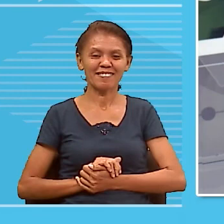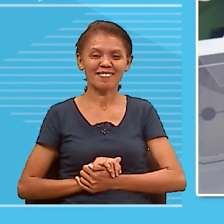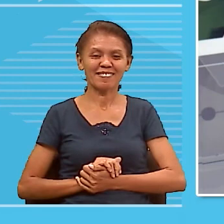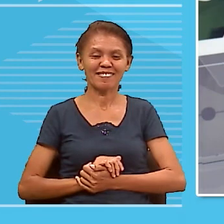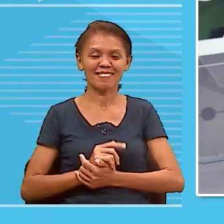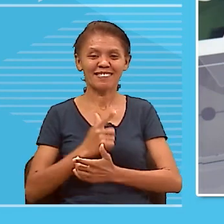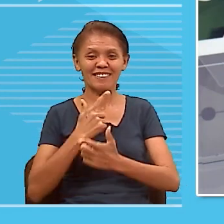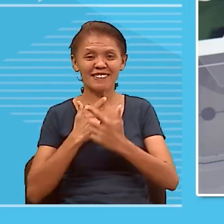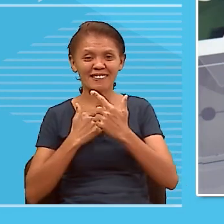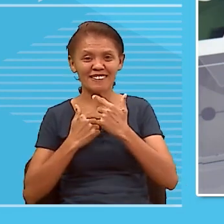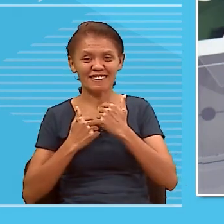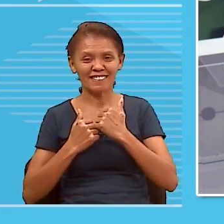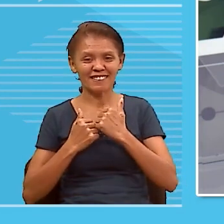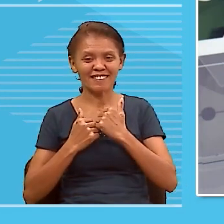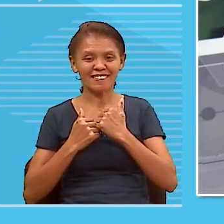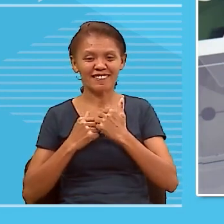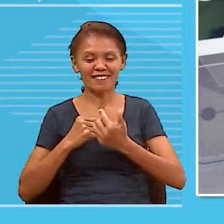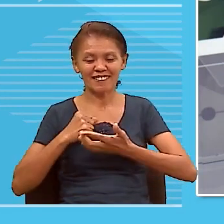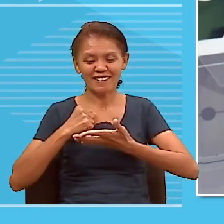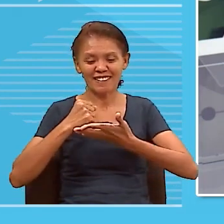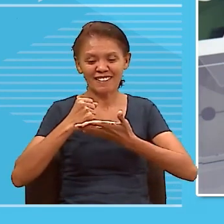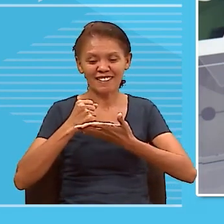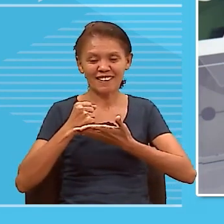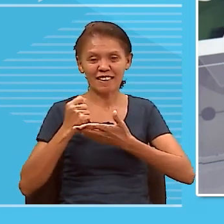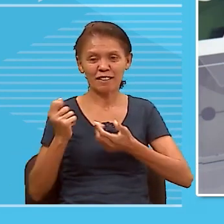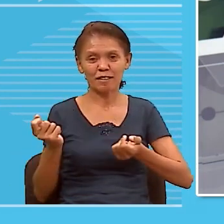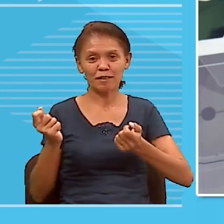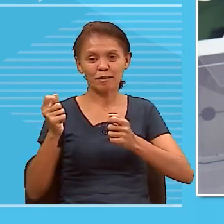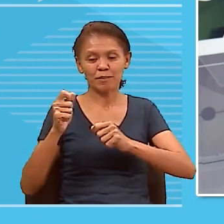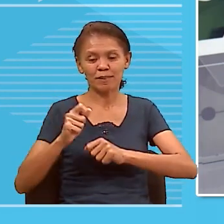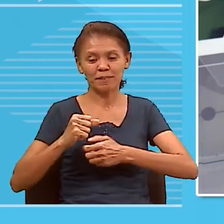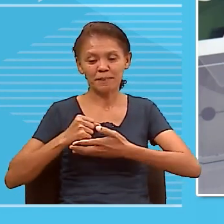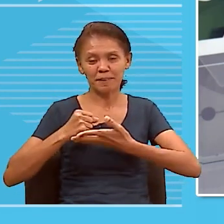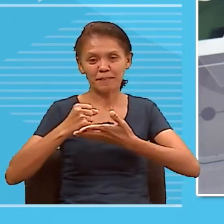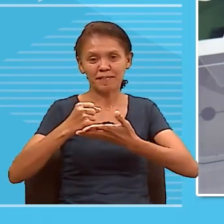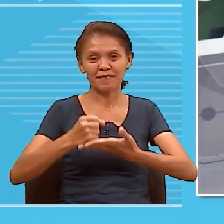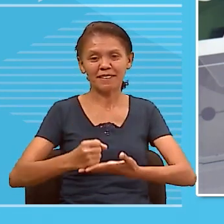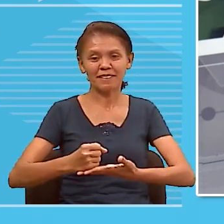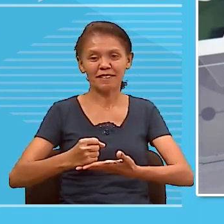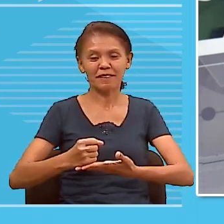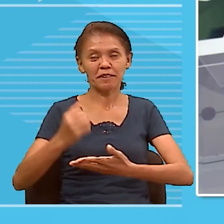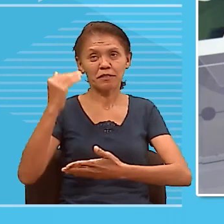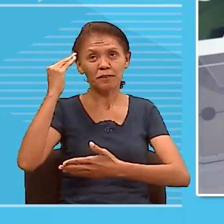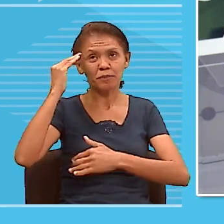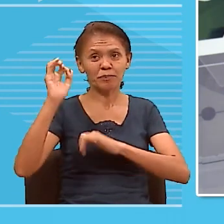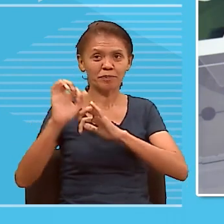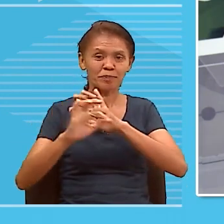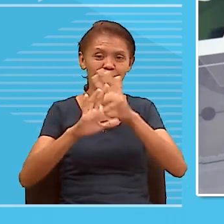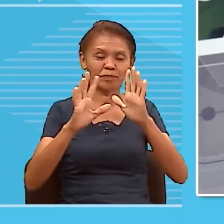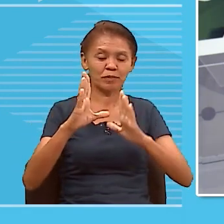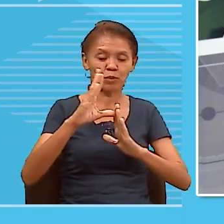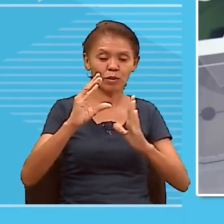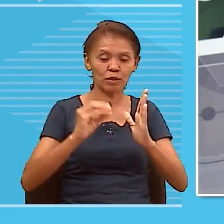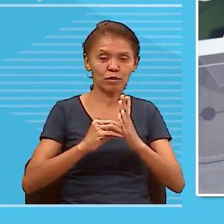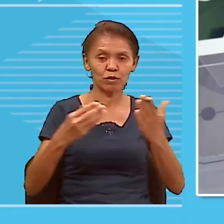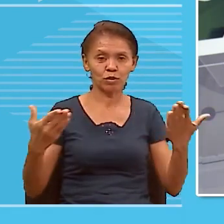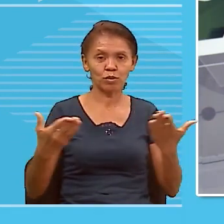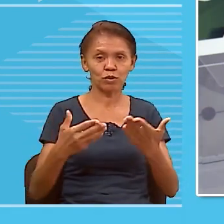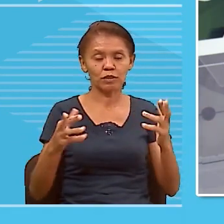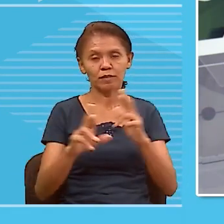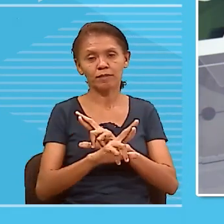que eu tenha ajudado né na compreensão né Desse conteúdo a